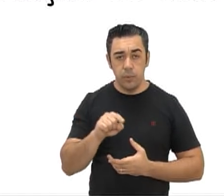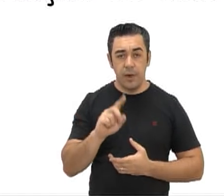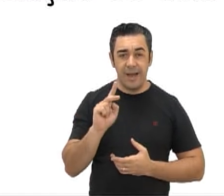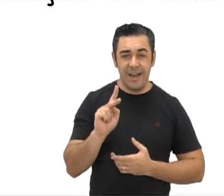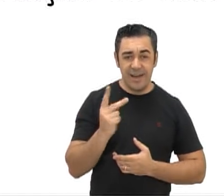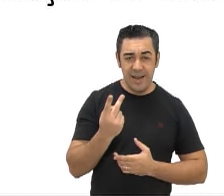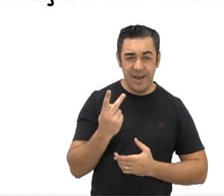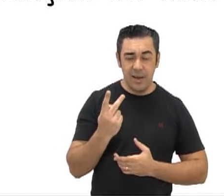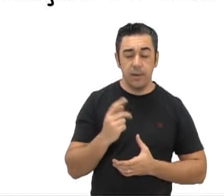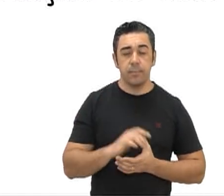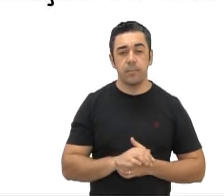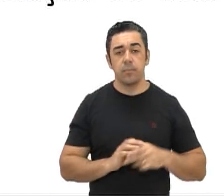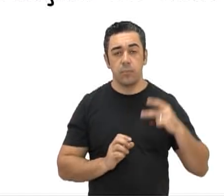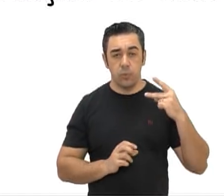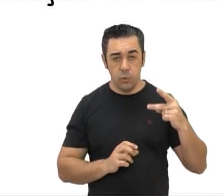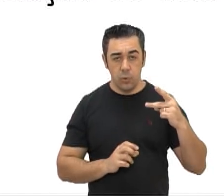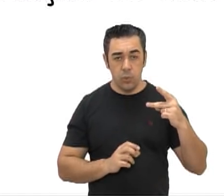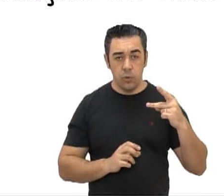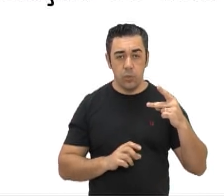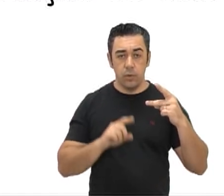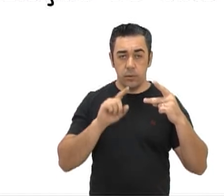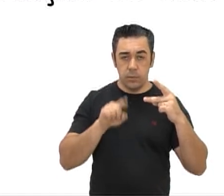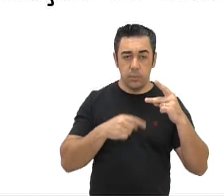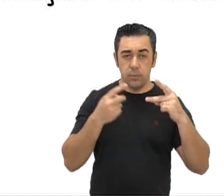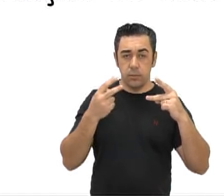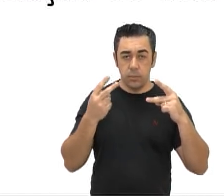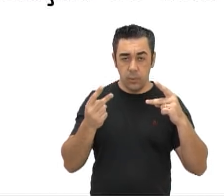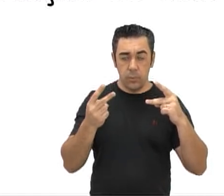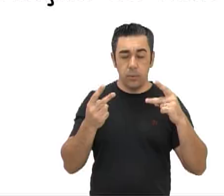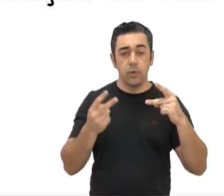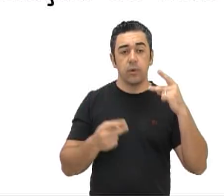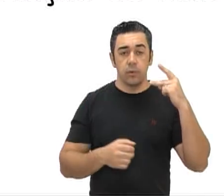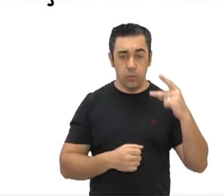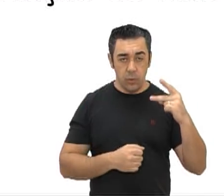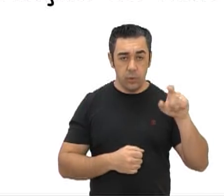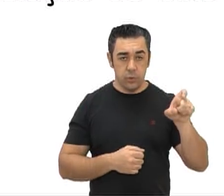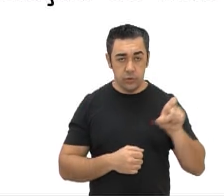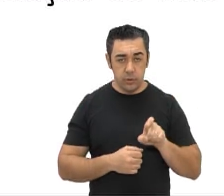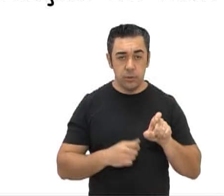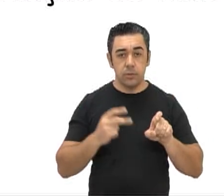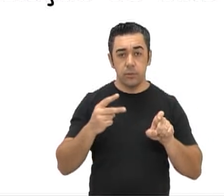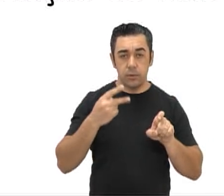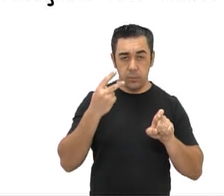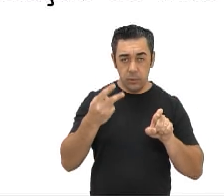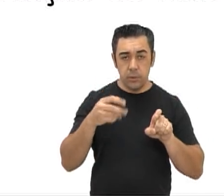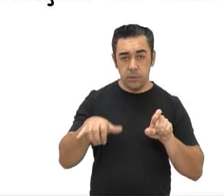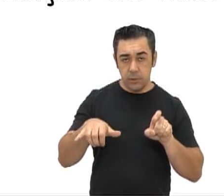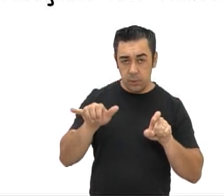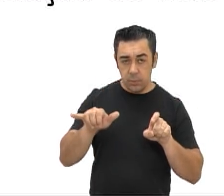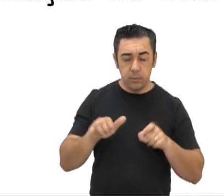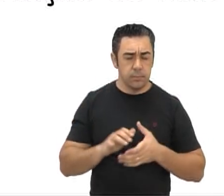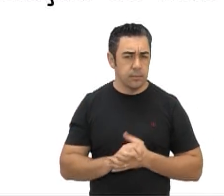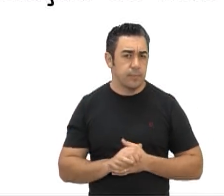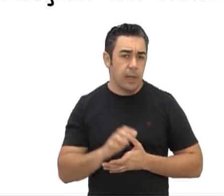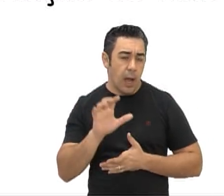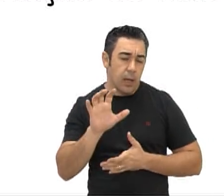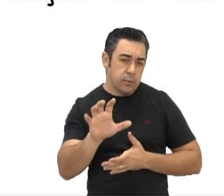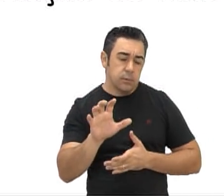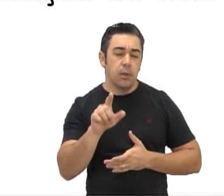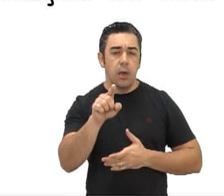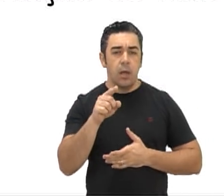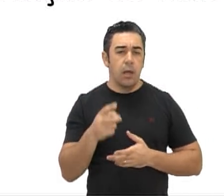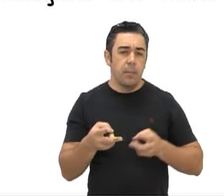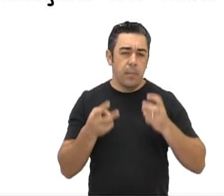H, 2 e 2. 2 do eixo X e 2 do eixo Y. Assim,